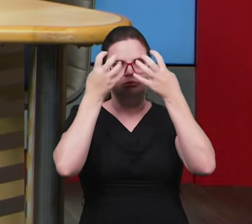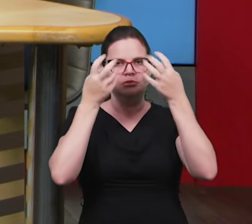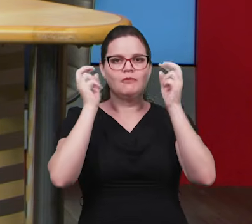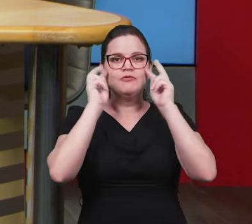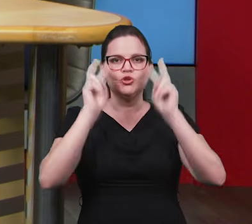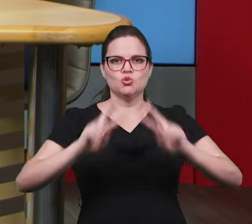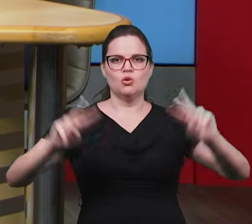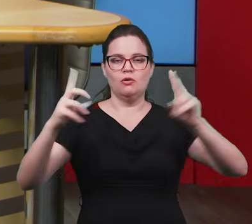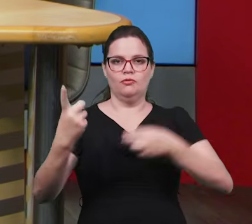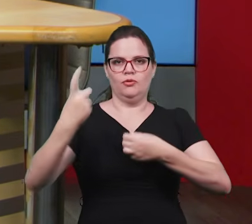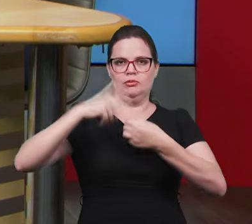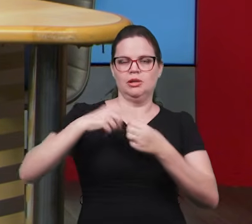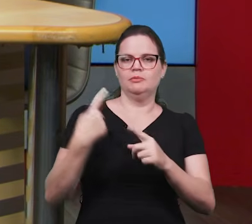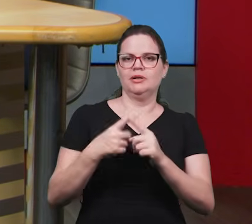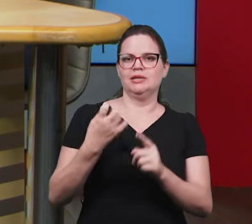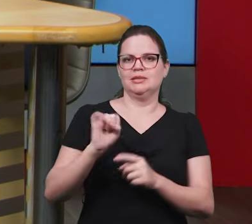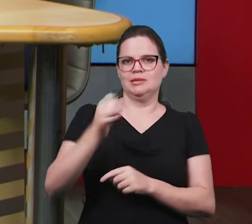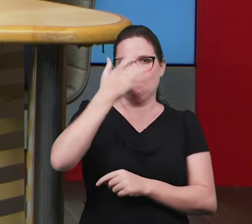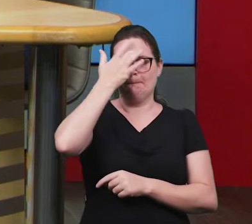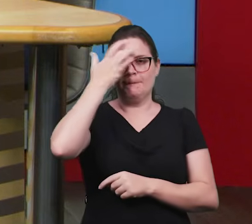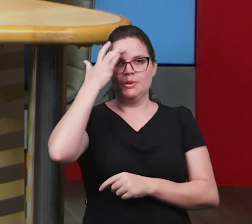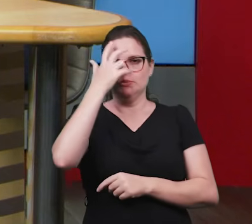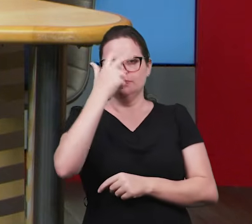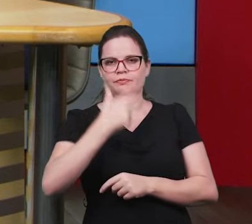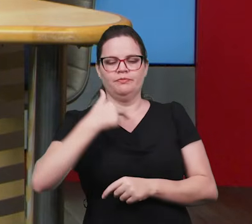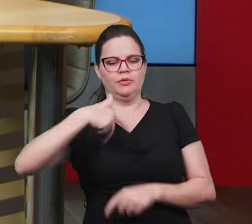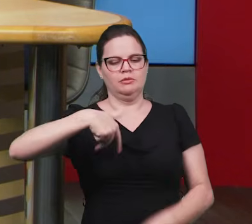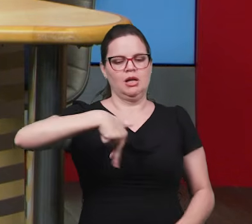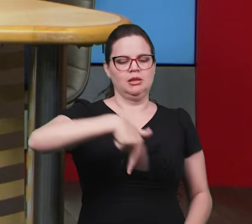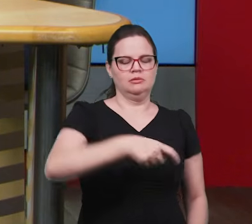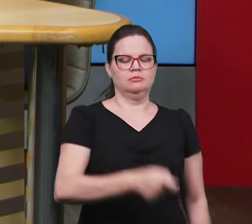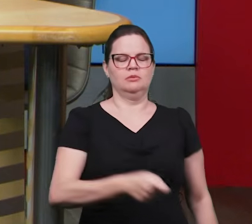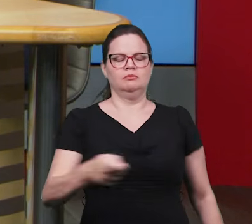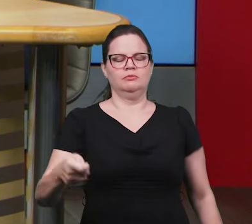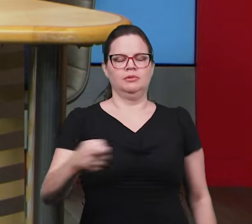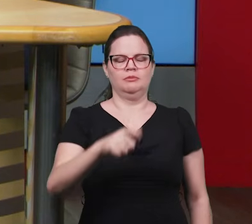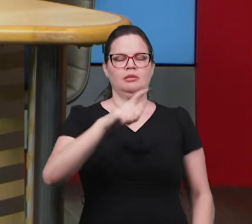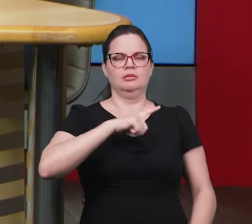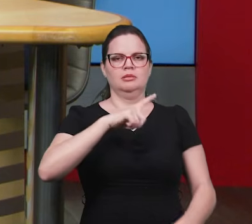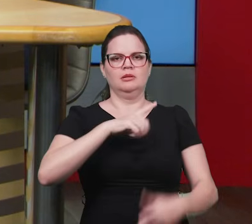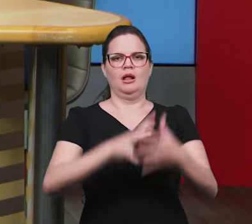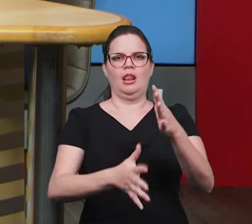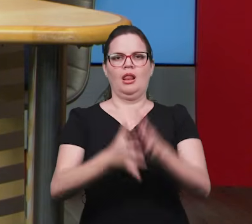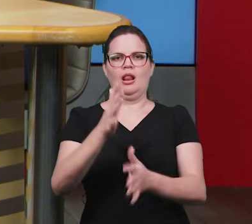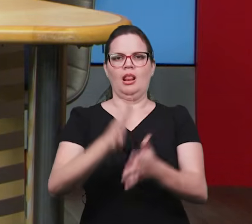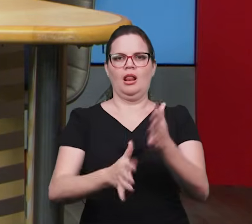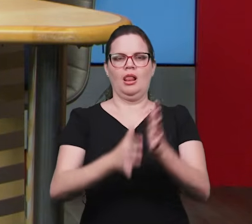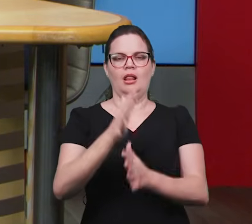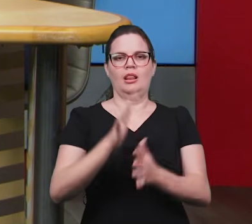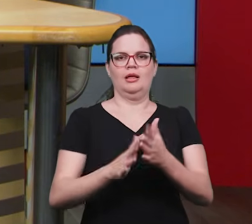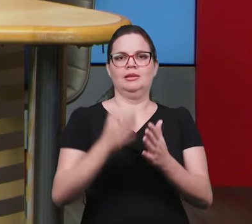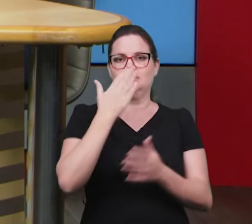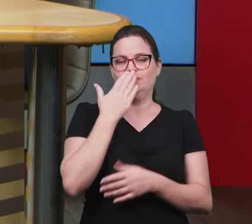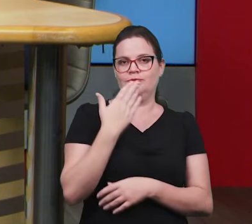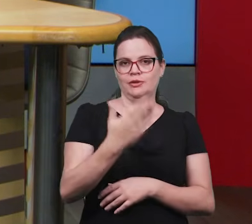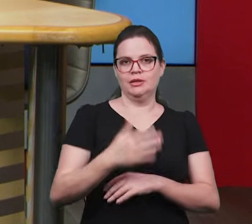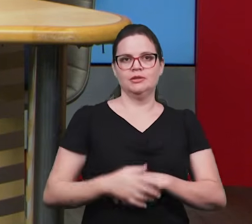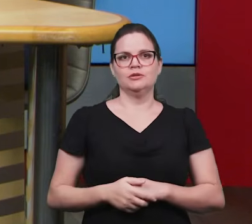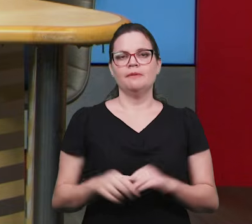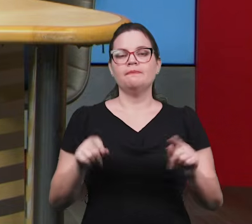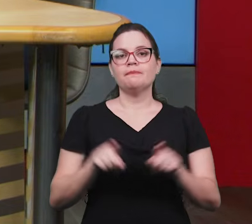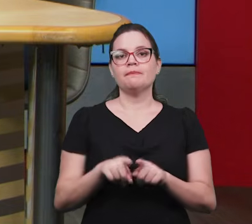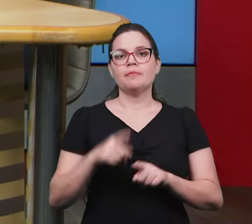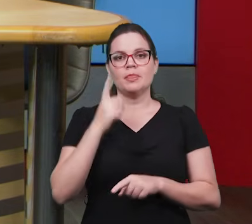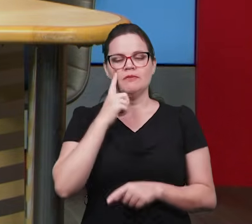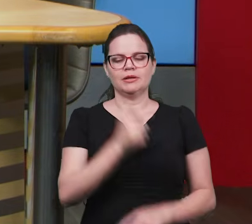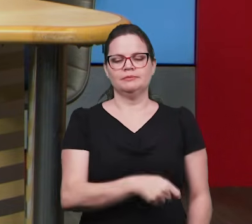que é um deficiente visual, e ele tem muitas dificuldades, muitos obstáculos na frente, que às vezes naquilo que ele está usando, a